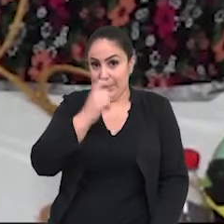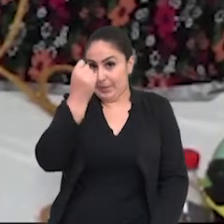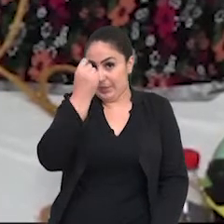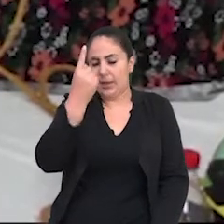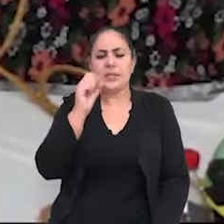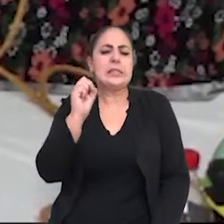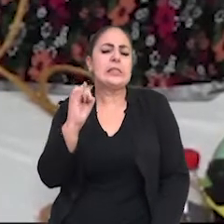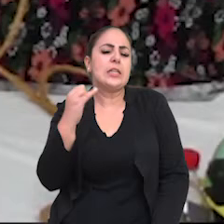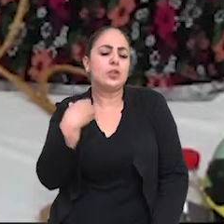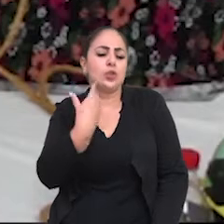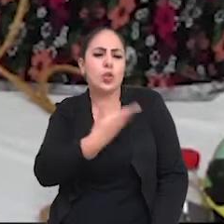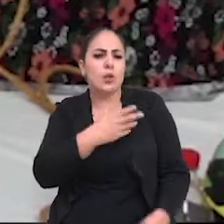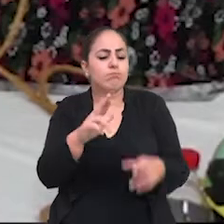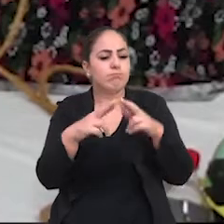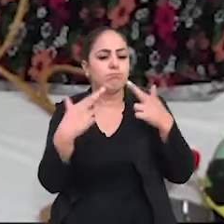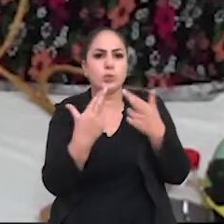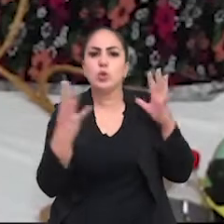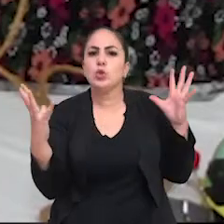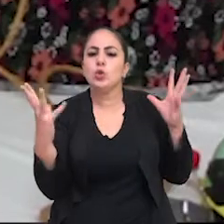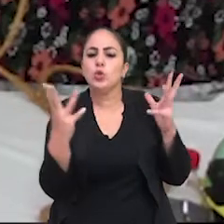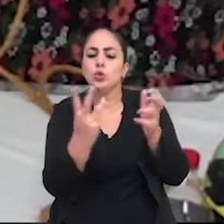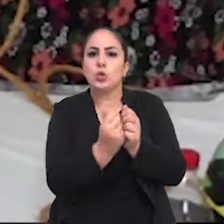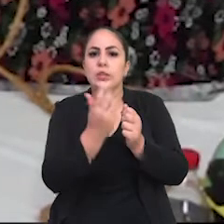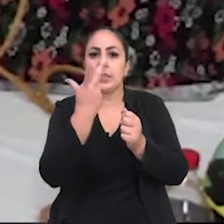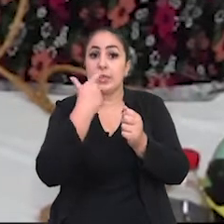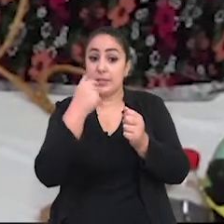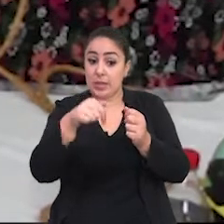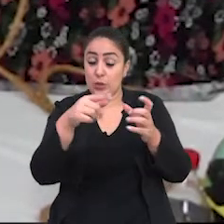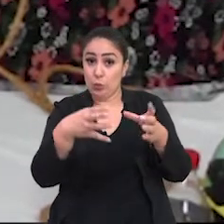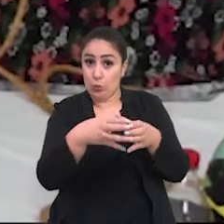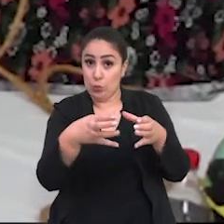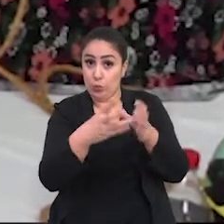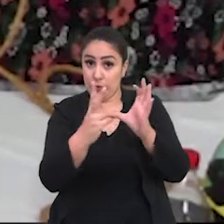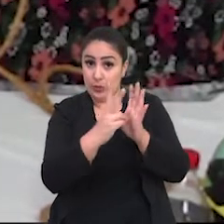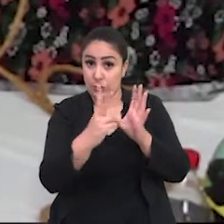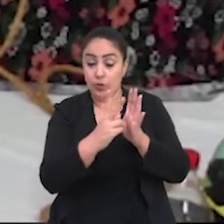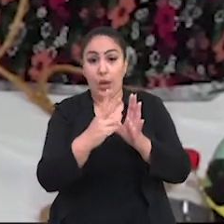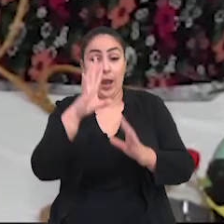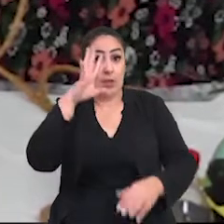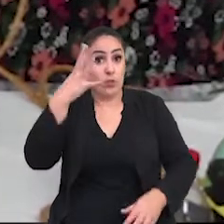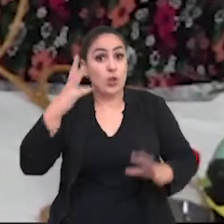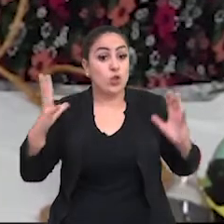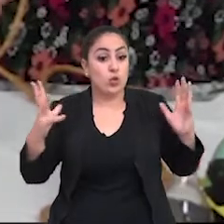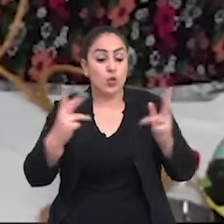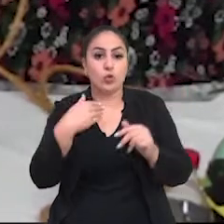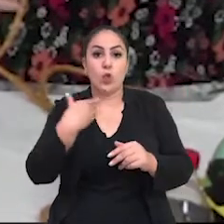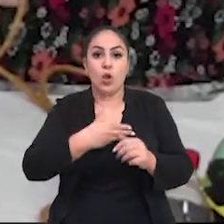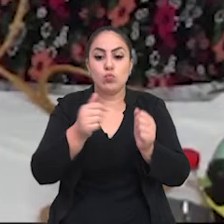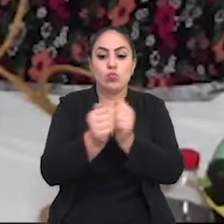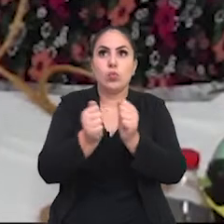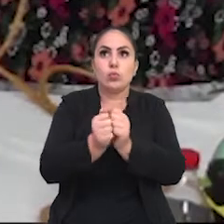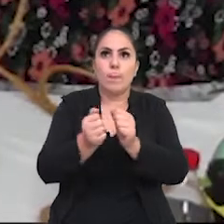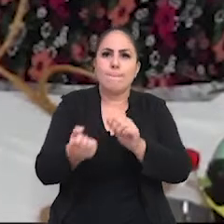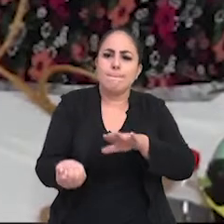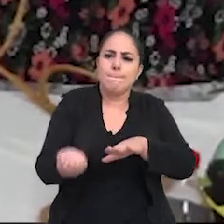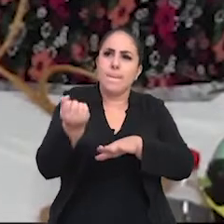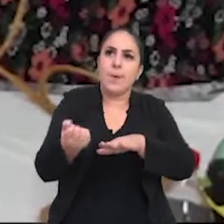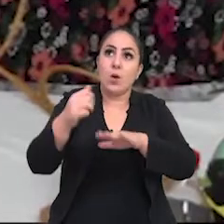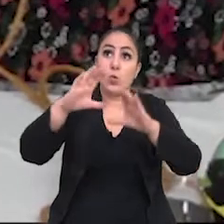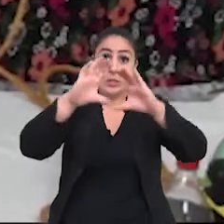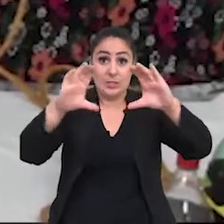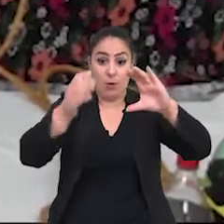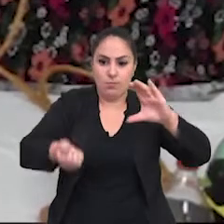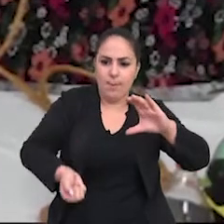ideia. E se a gente reunisse todas as crianças aqui da tribo e resolvesse todos nós bater juntos no